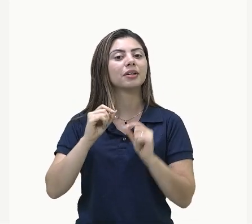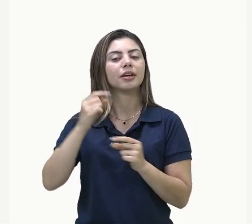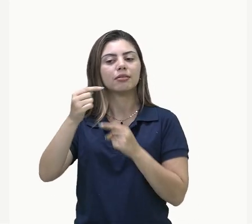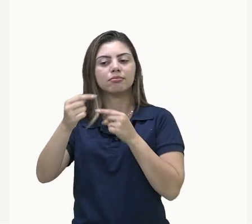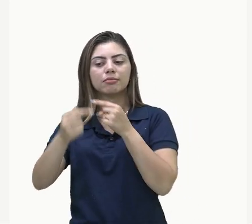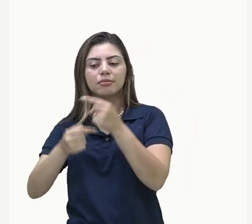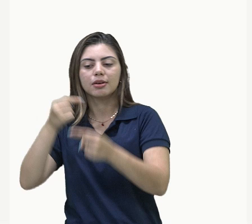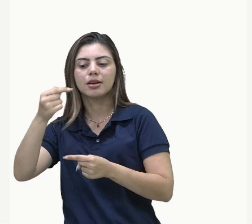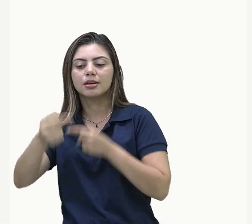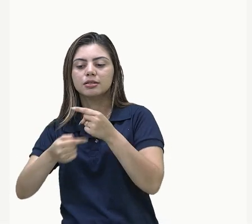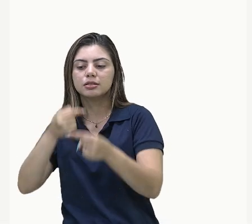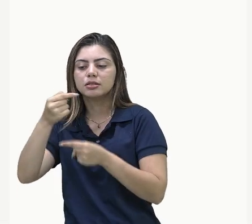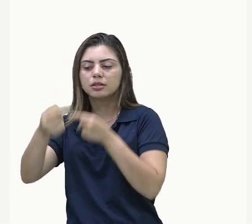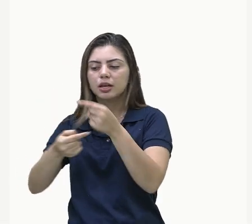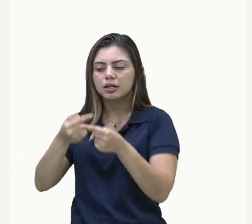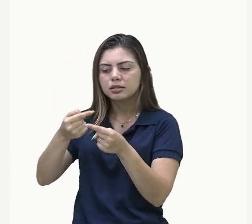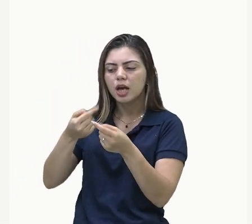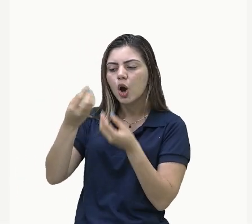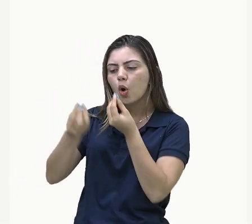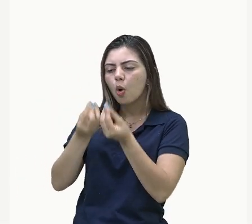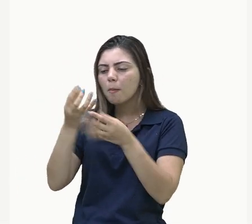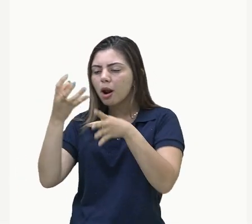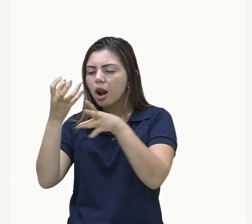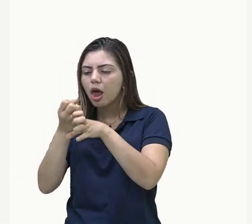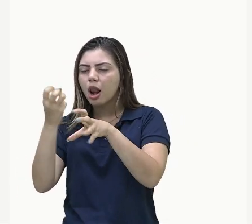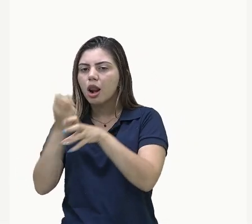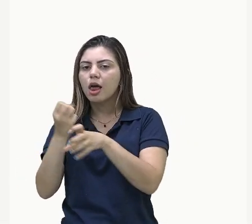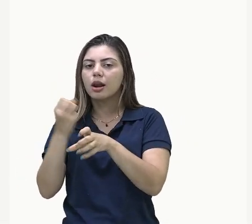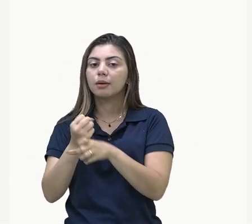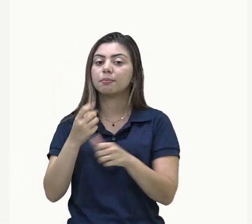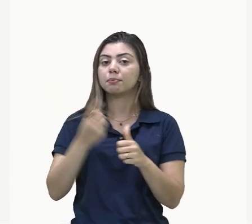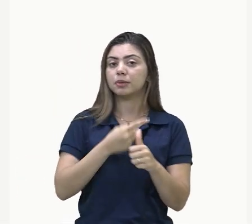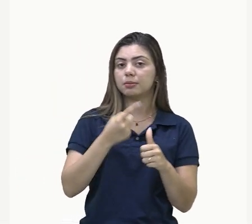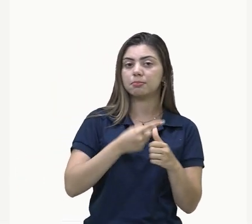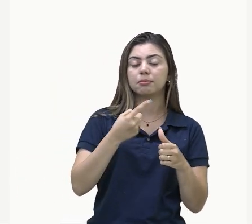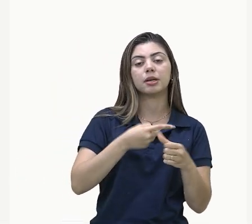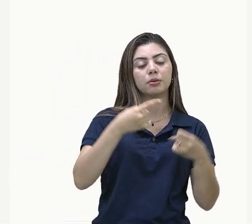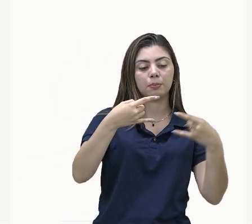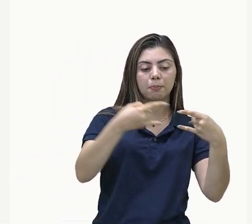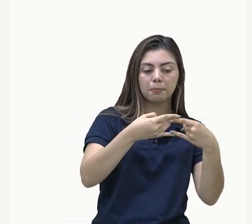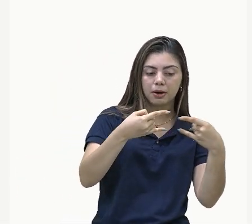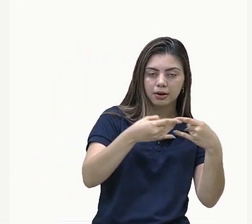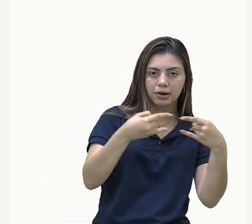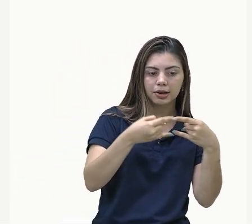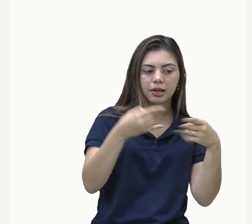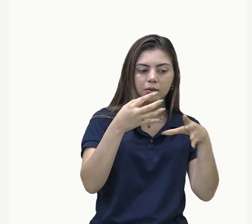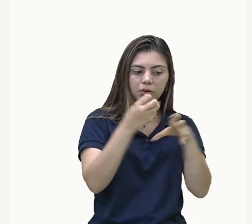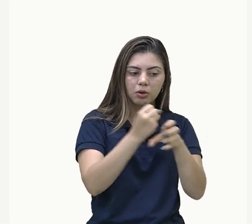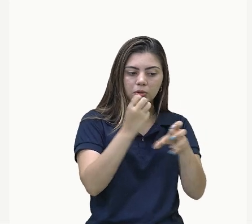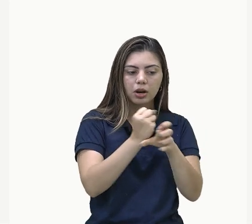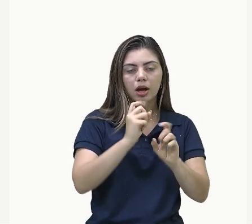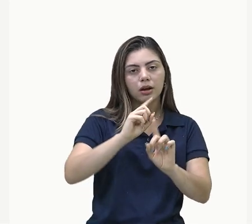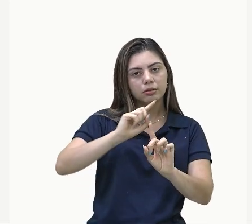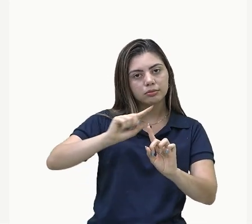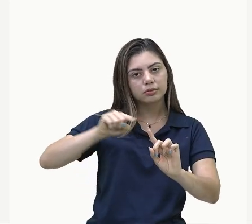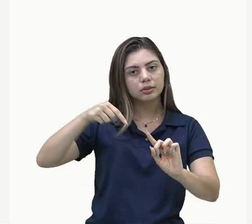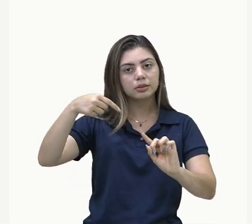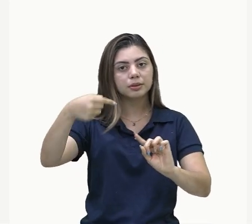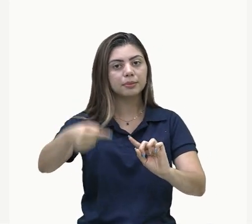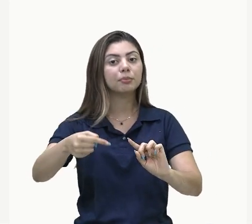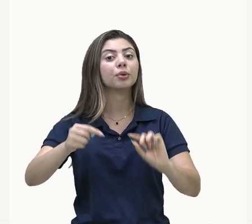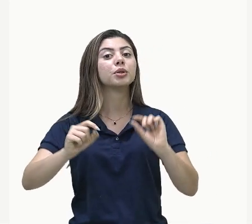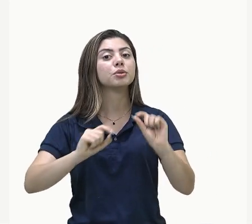ou seja, teria que utilizar primeiro em paralelo, aí depois, chegando a